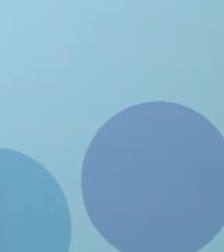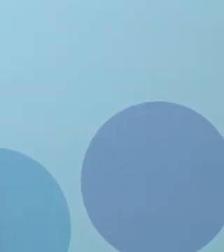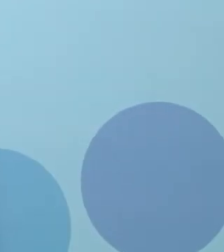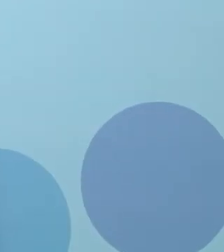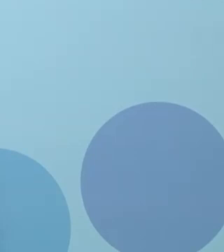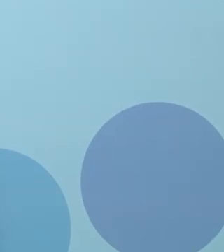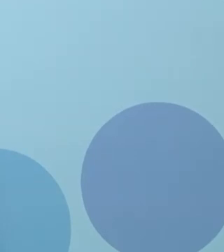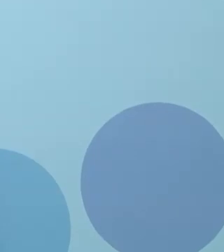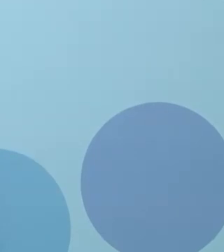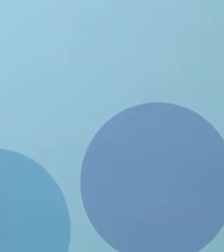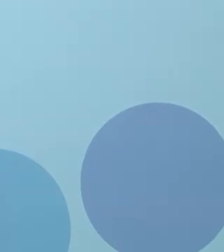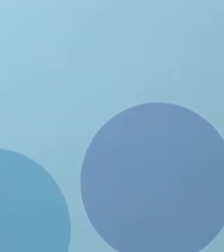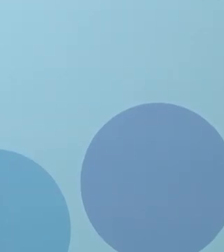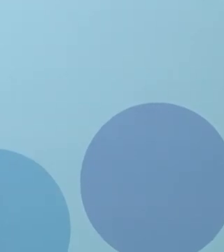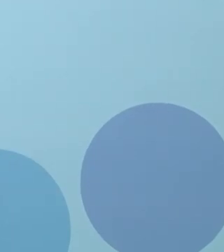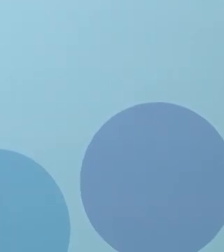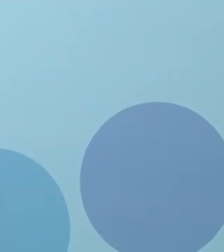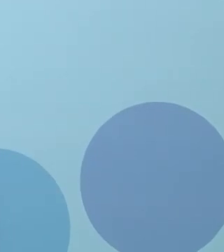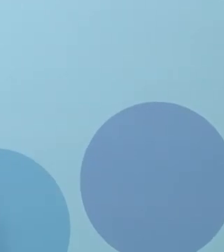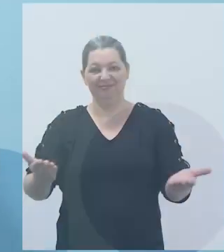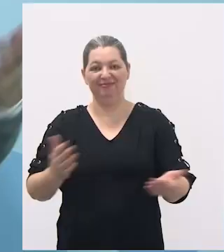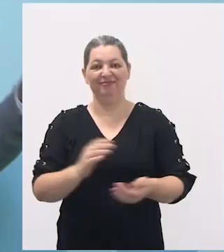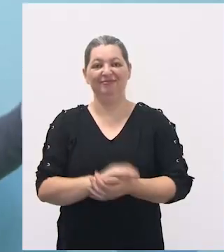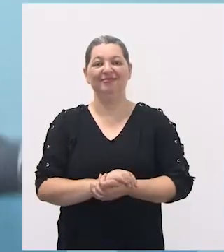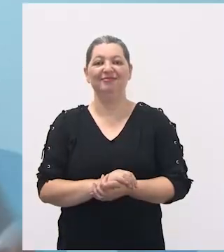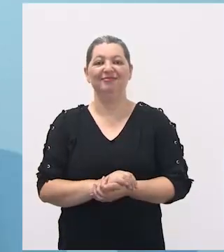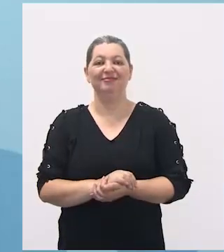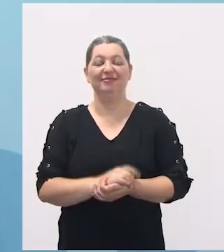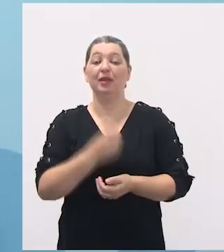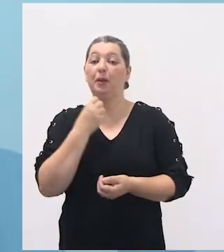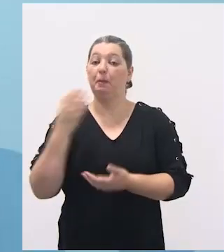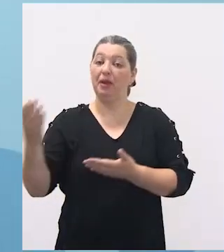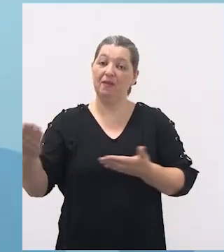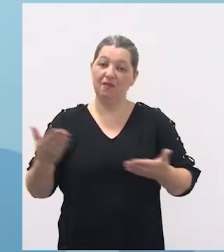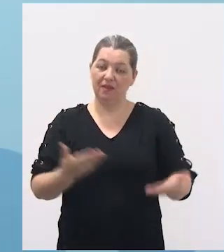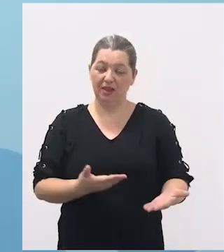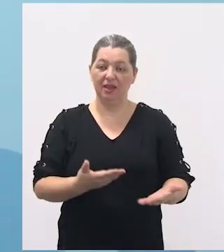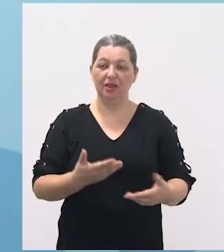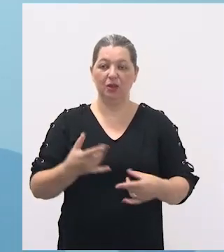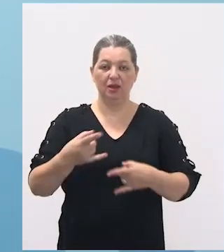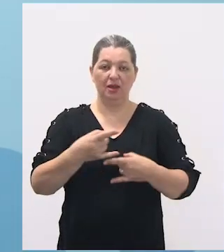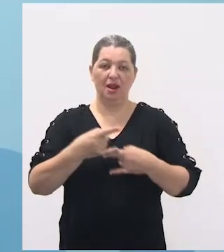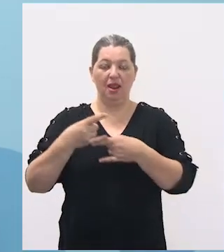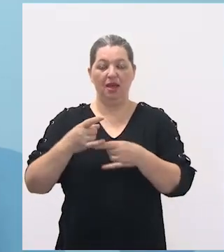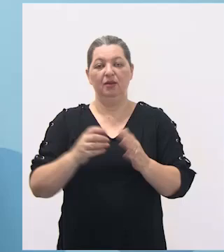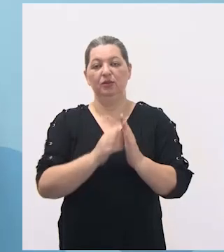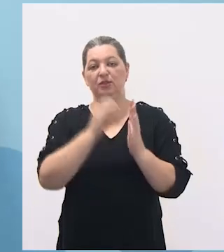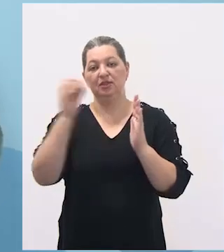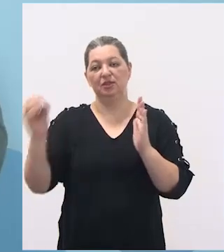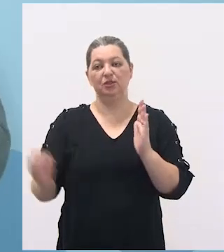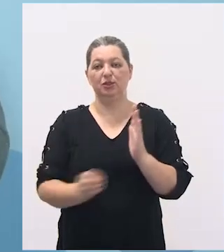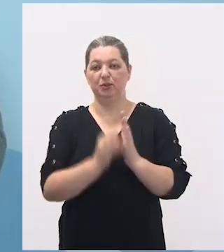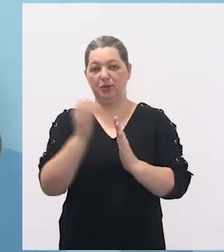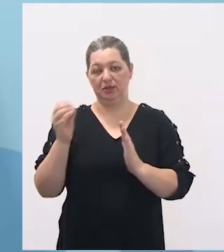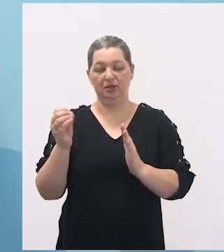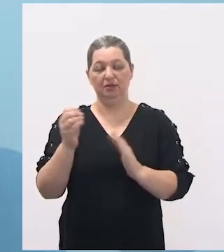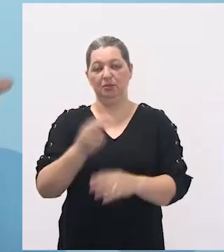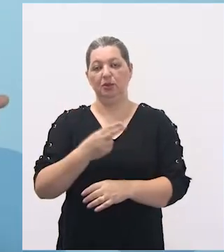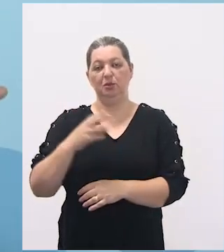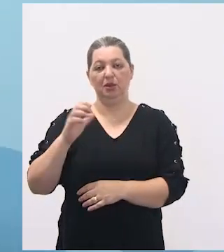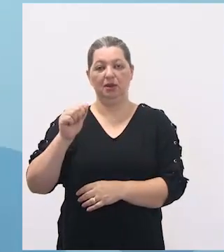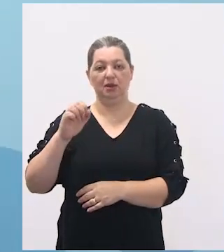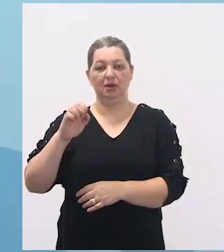Bom dia a todos e todas. Bem-vindos a mais uma live aqui no Centro de Mídias. Eu sou Caetano Siqueira,